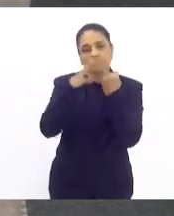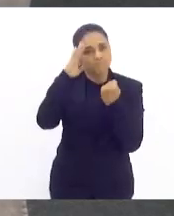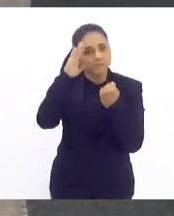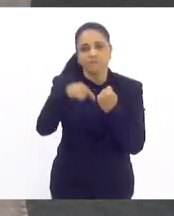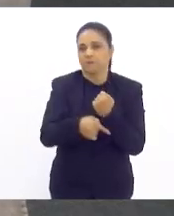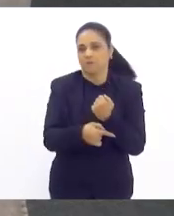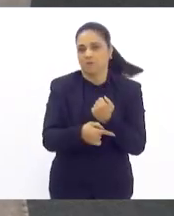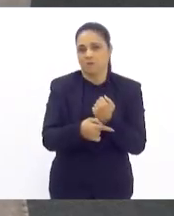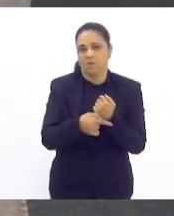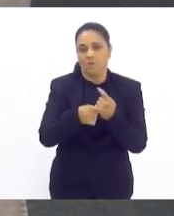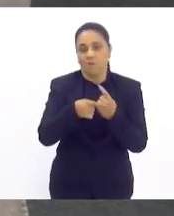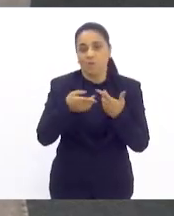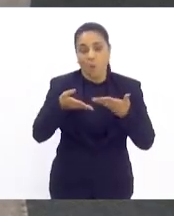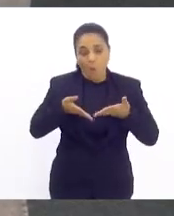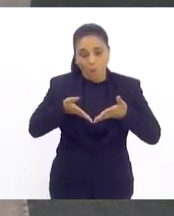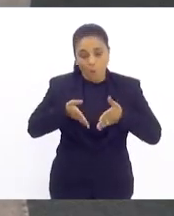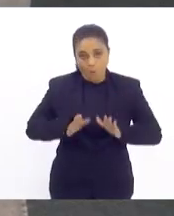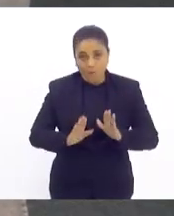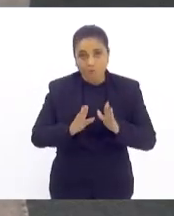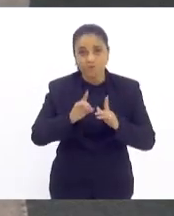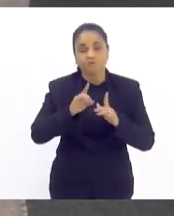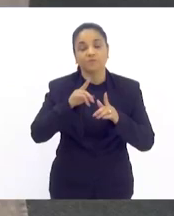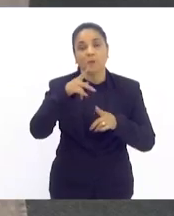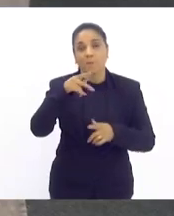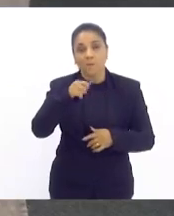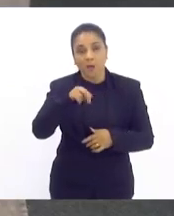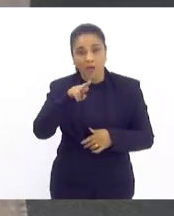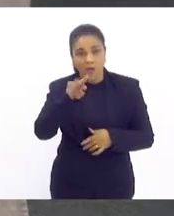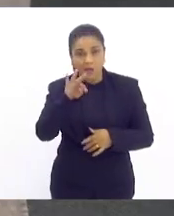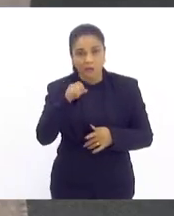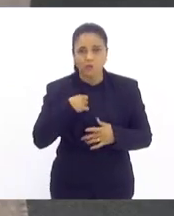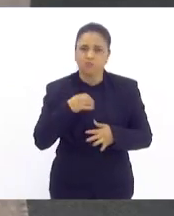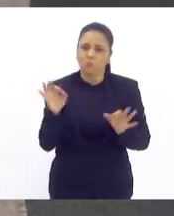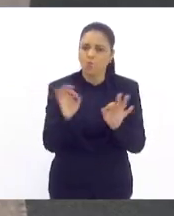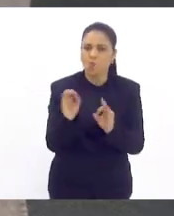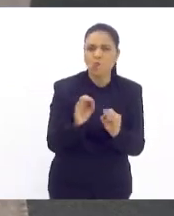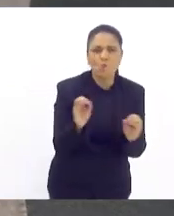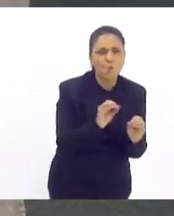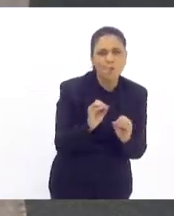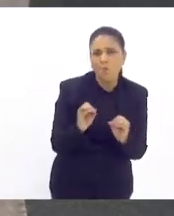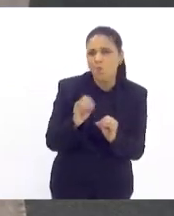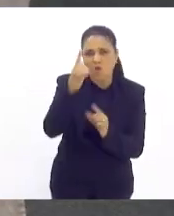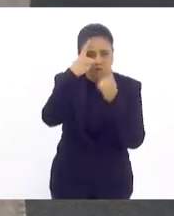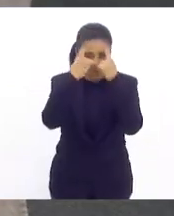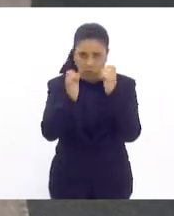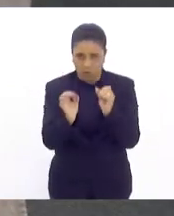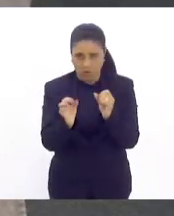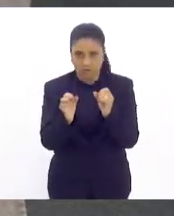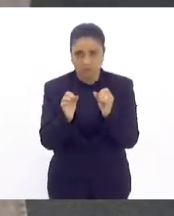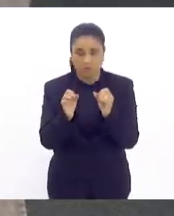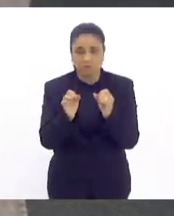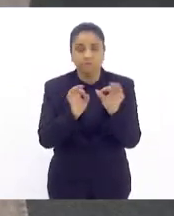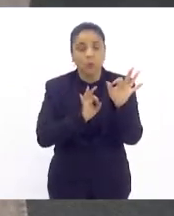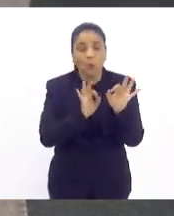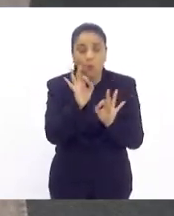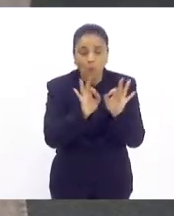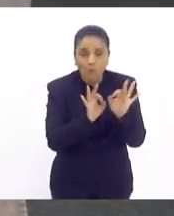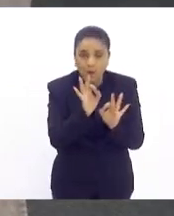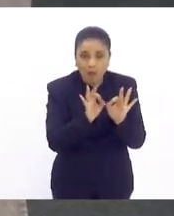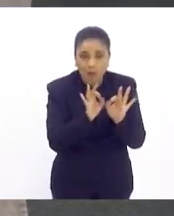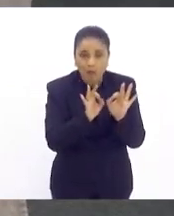que esse parto vai ocorrer sem violência então por exemplo plano de parto é algo essencial